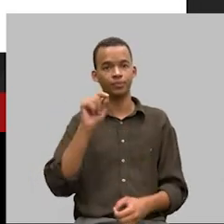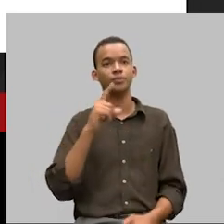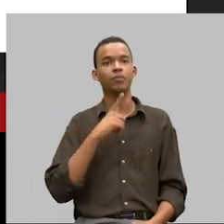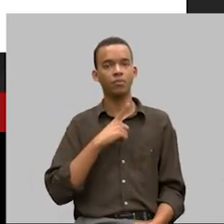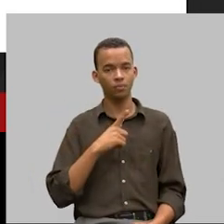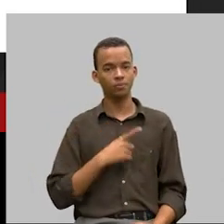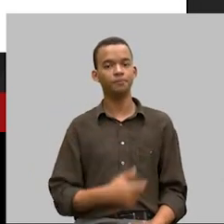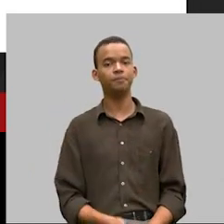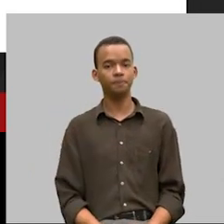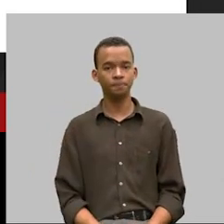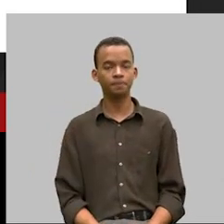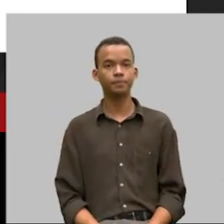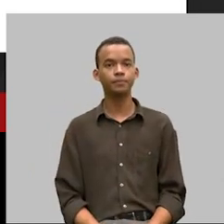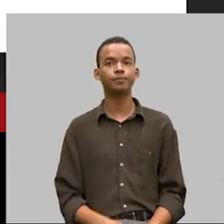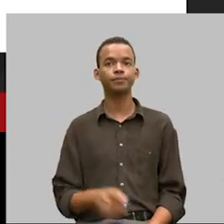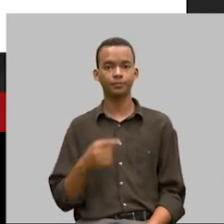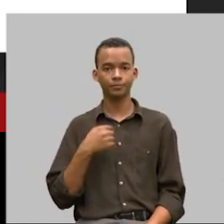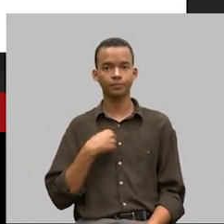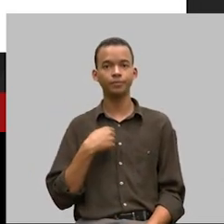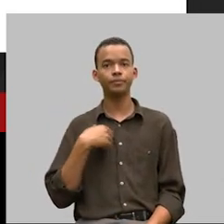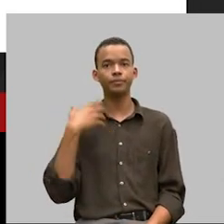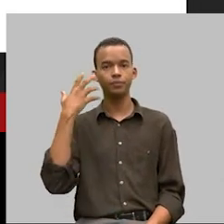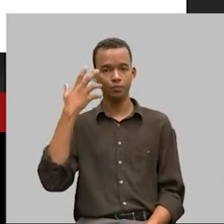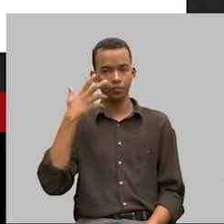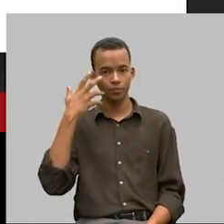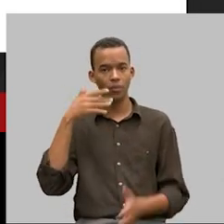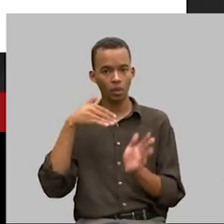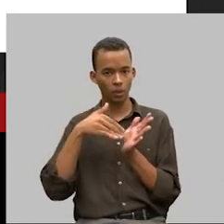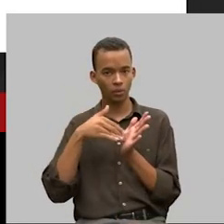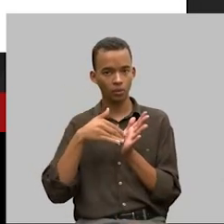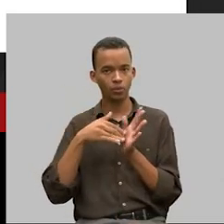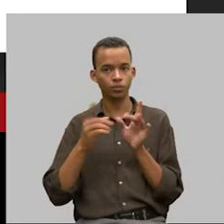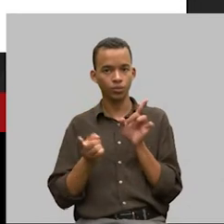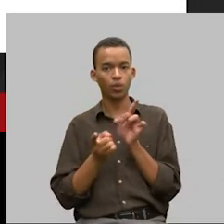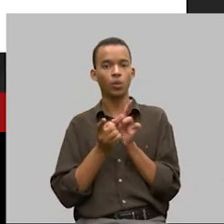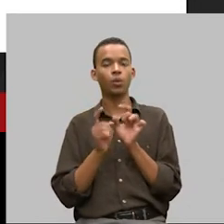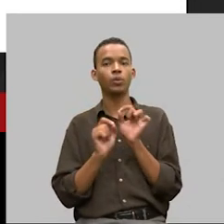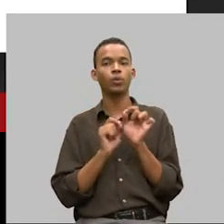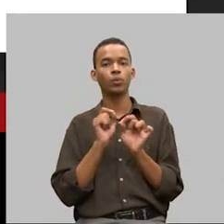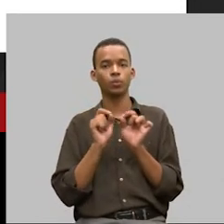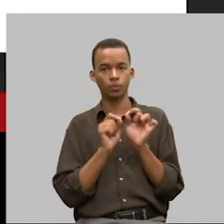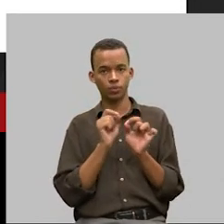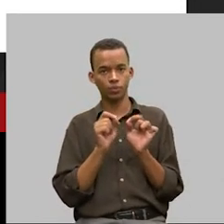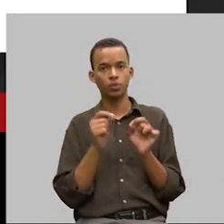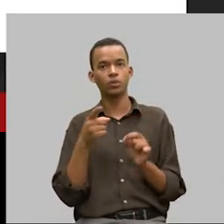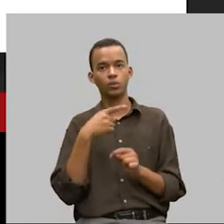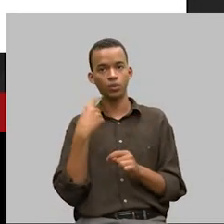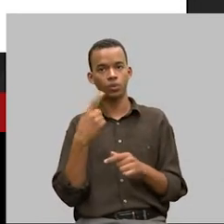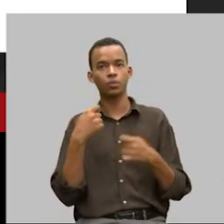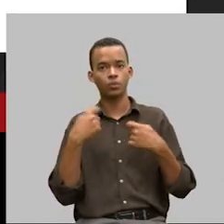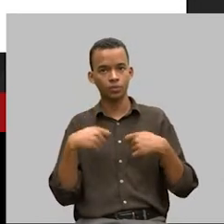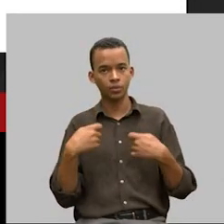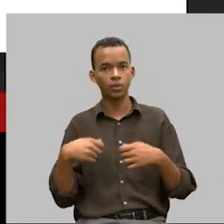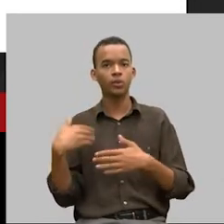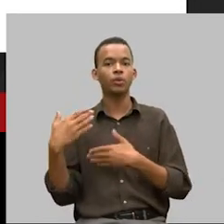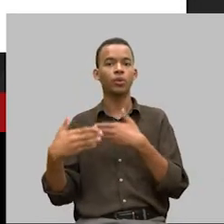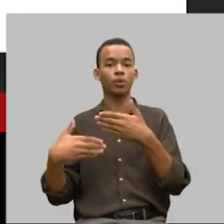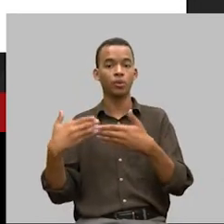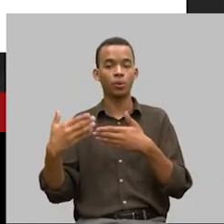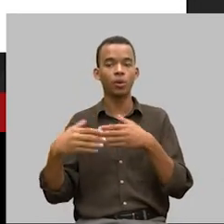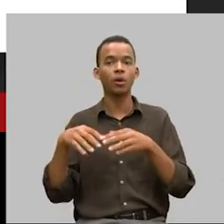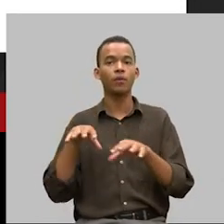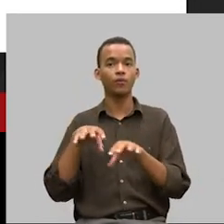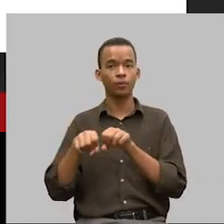tá então as minhas considerações finais assim só para deixar a gente realmente precisa desse processo eh formativo das